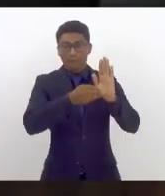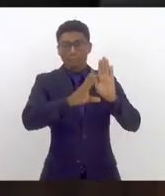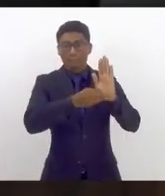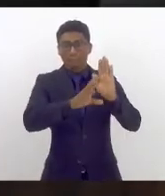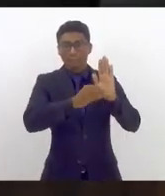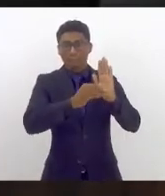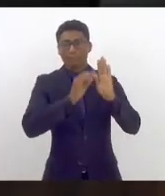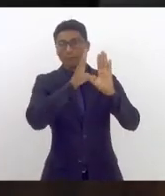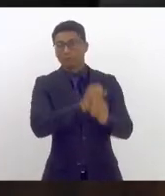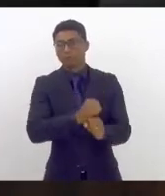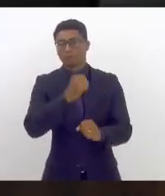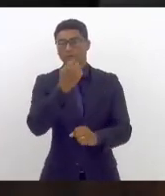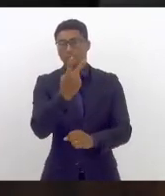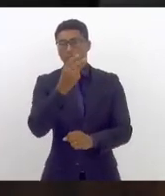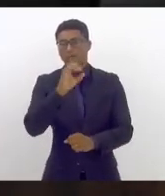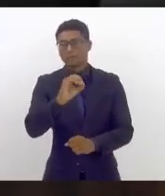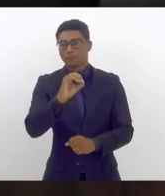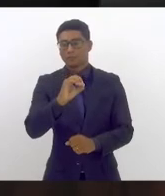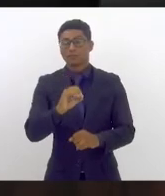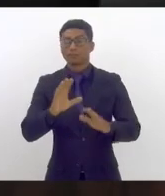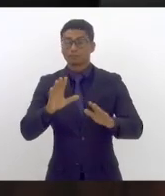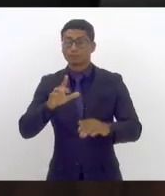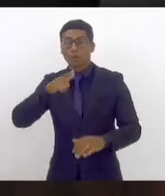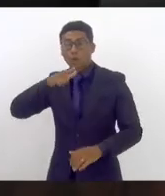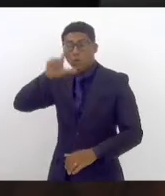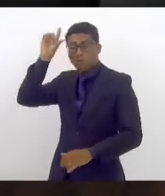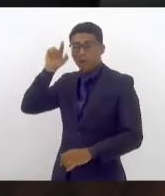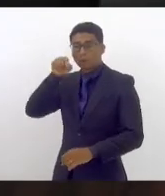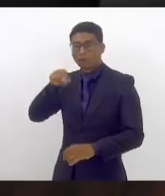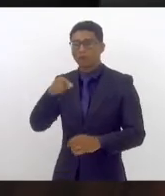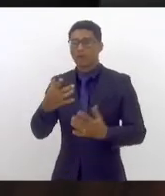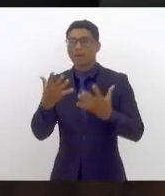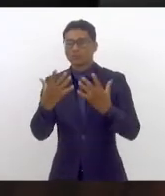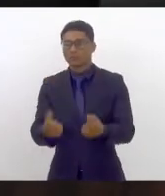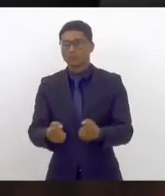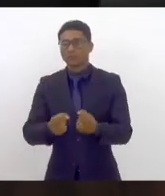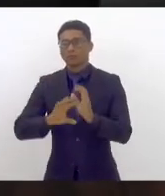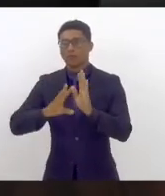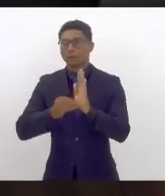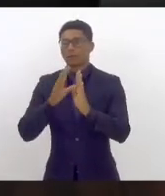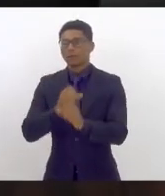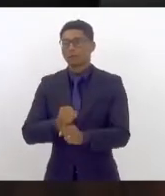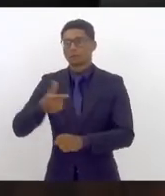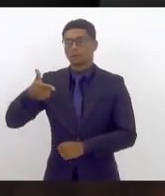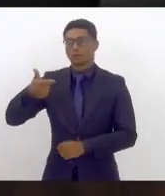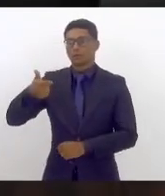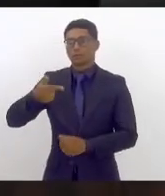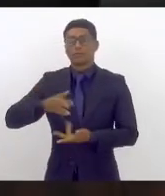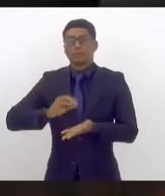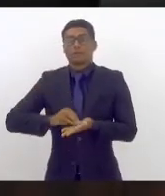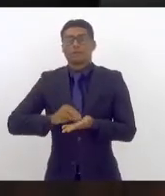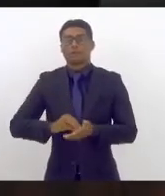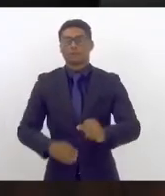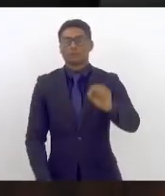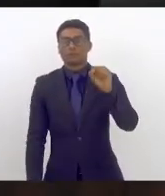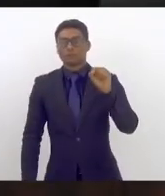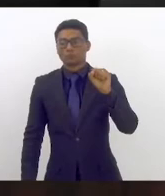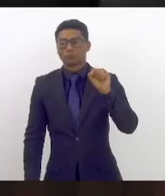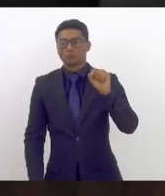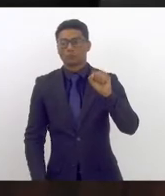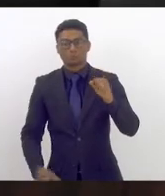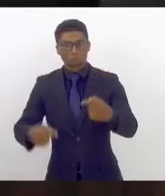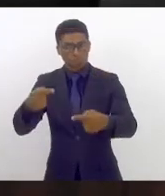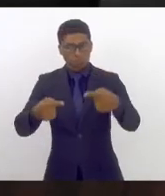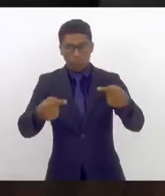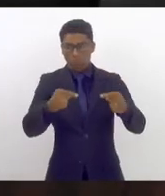ao projeto como Deputado Luiz Paulo incorporou 12 restaram oito emendas então não havendo